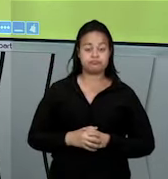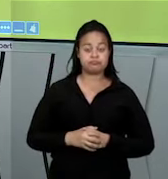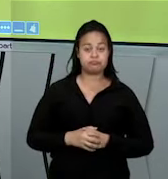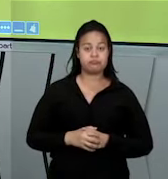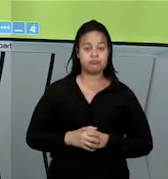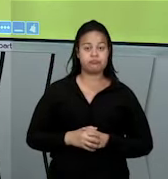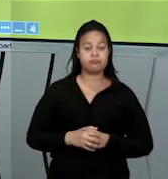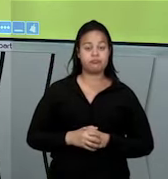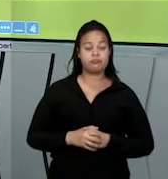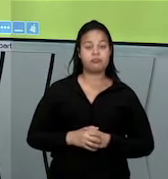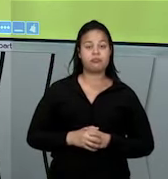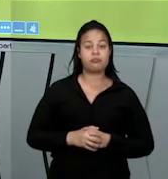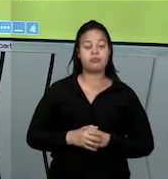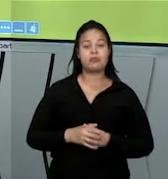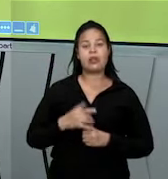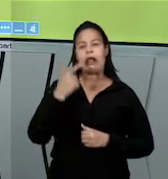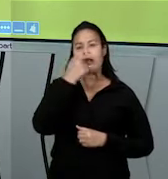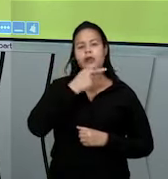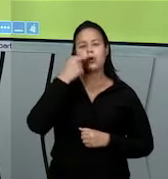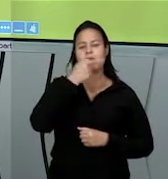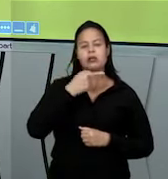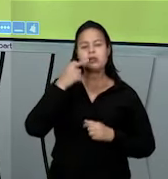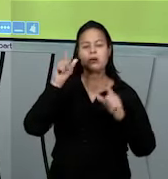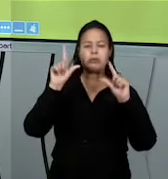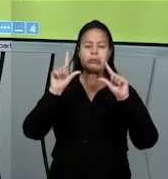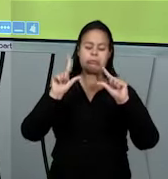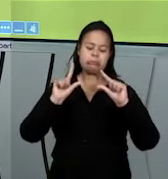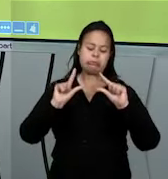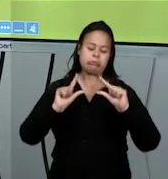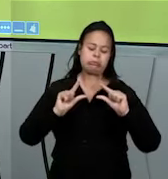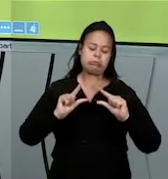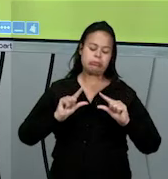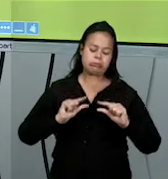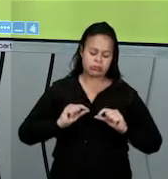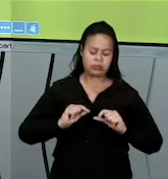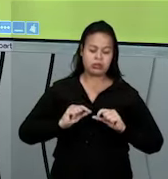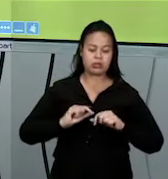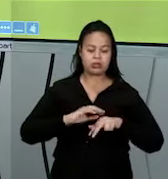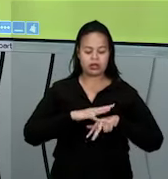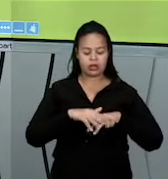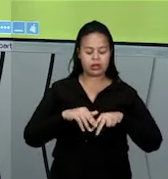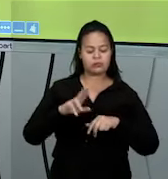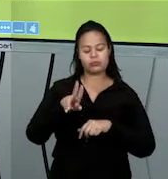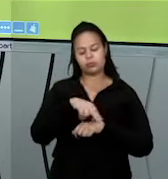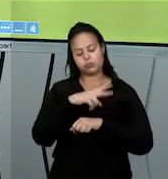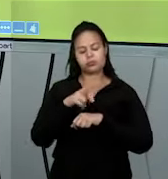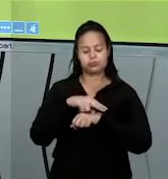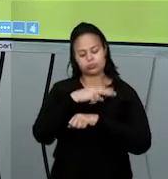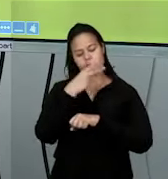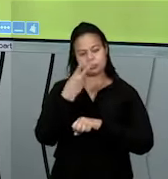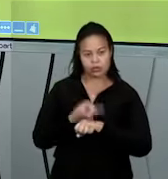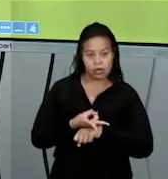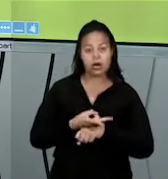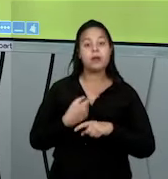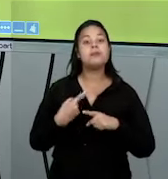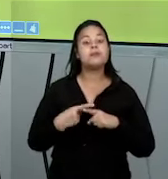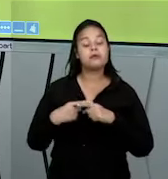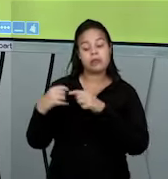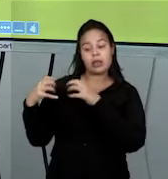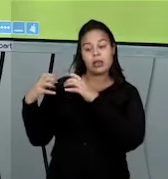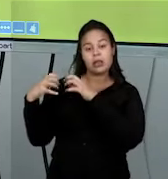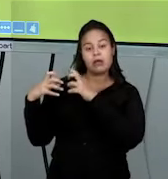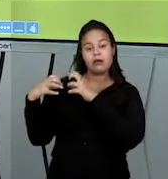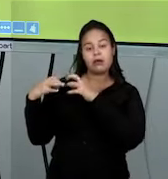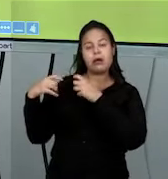tem uma queda de glicose, uma das primeiras respostas do nosso organismo é desmaiar. Por quê? Porque o cérebro em